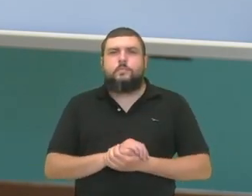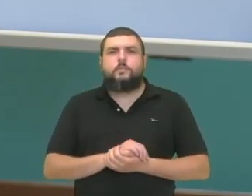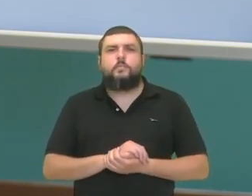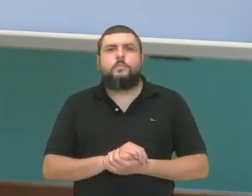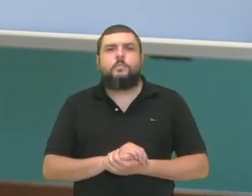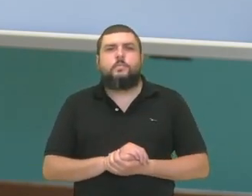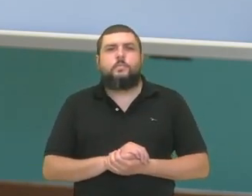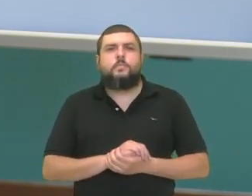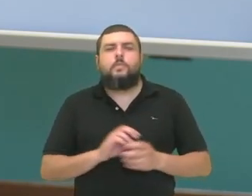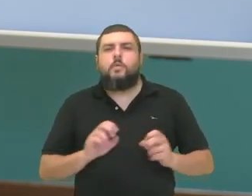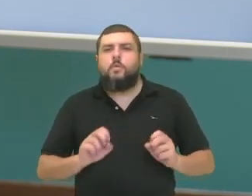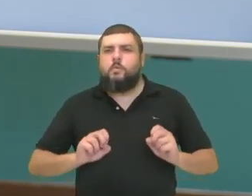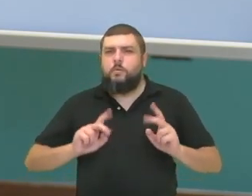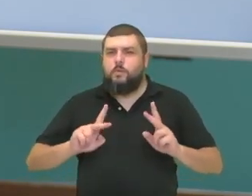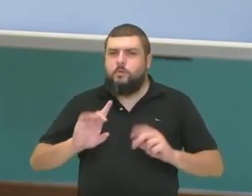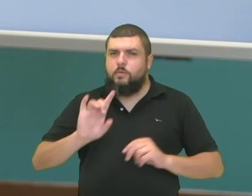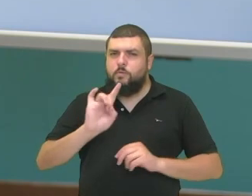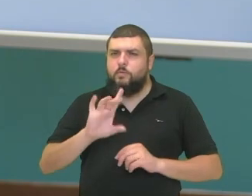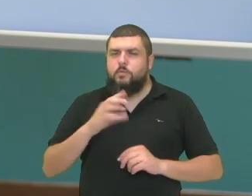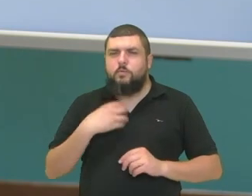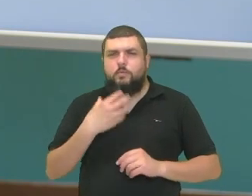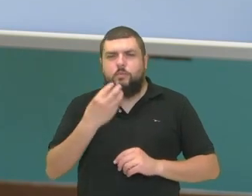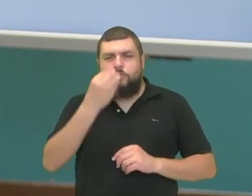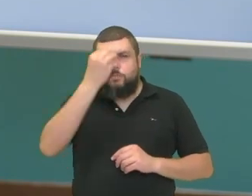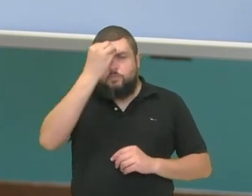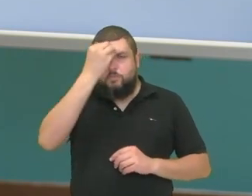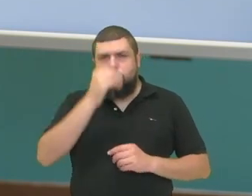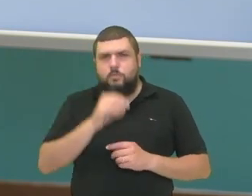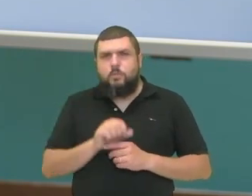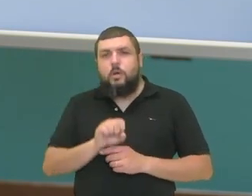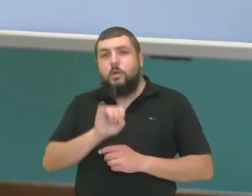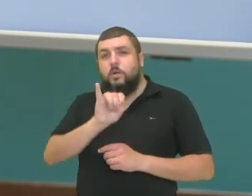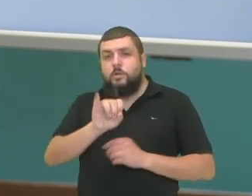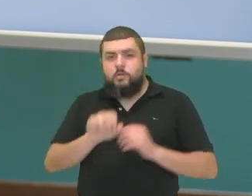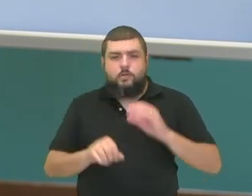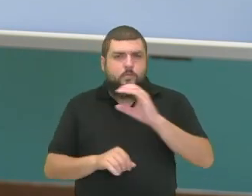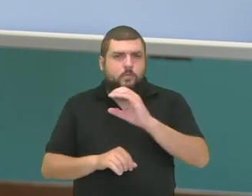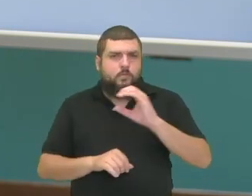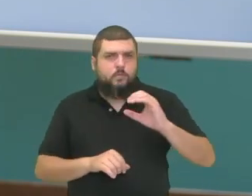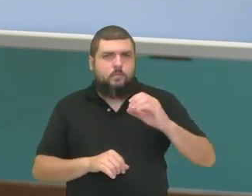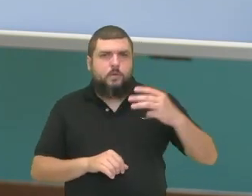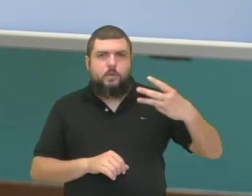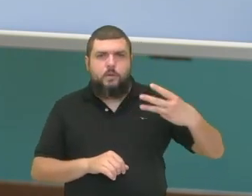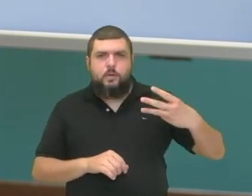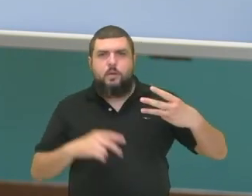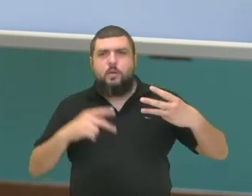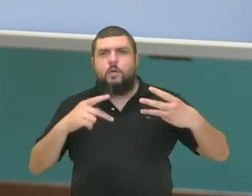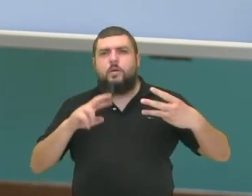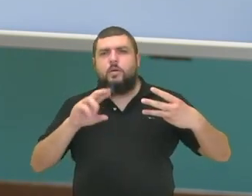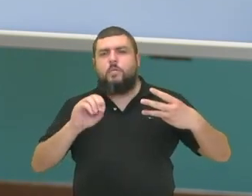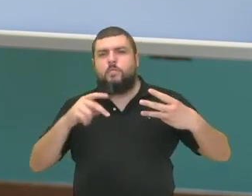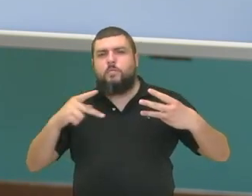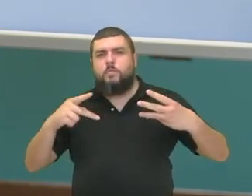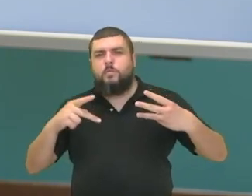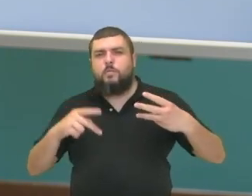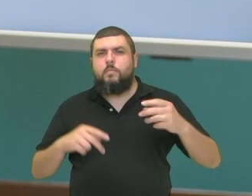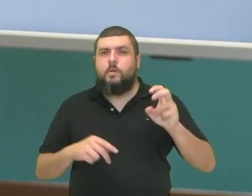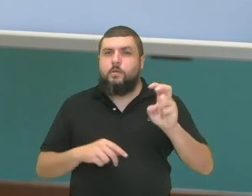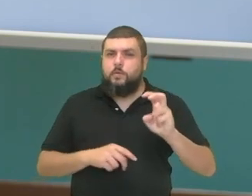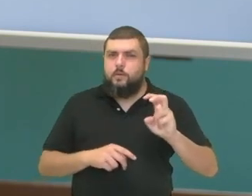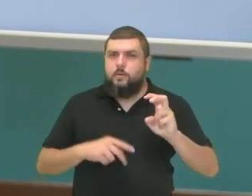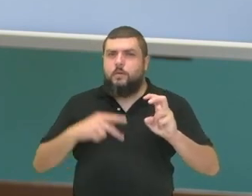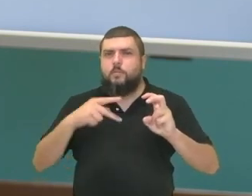que desencargo de consciência. Se fosse 3, professor, ele seria prop. 5 é pente, professor.